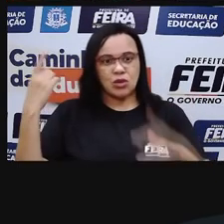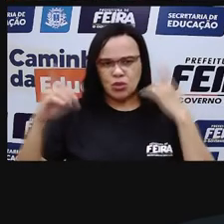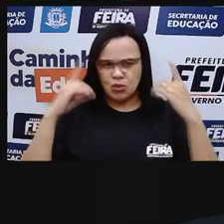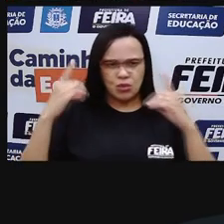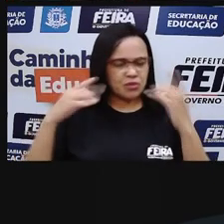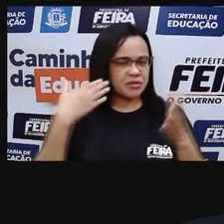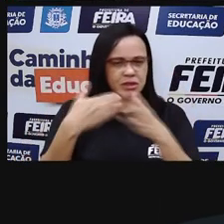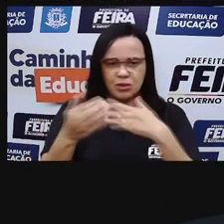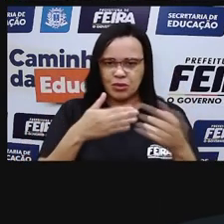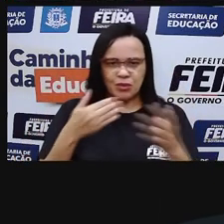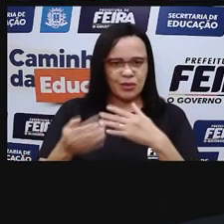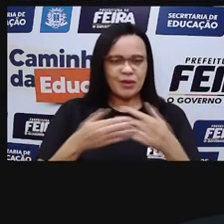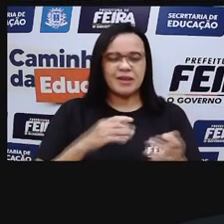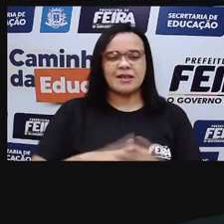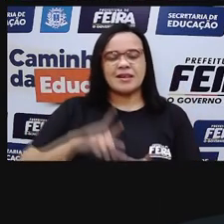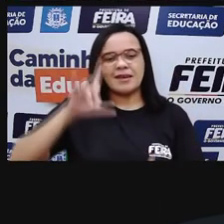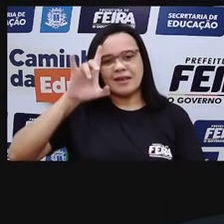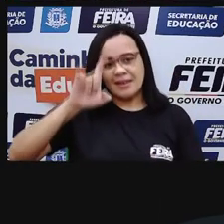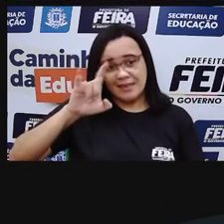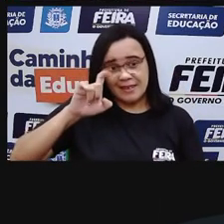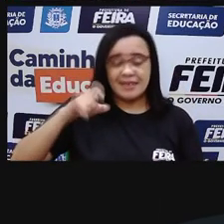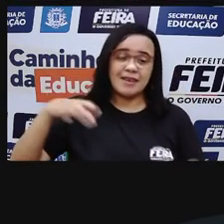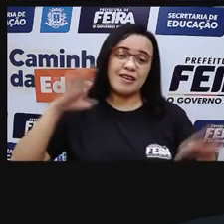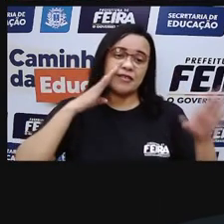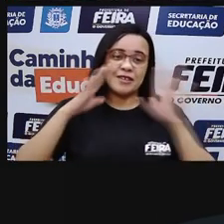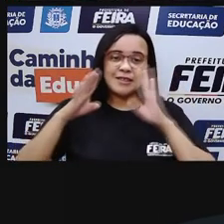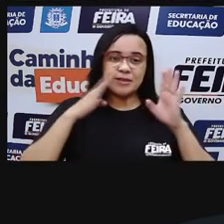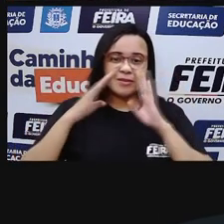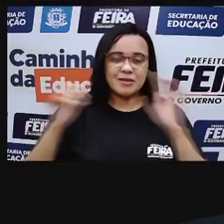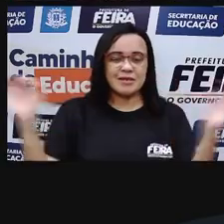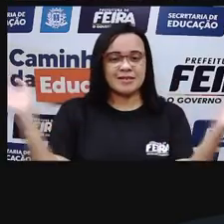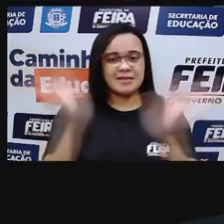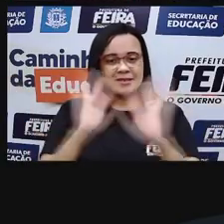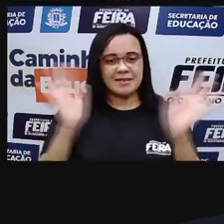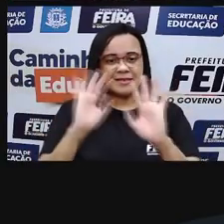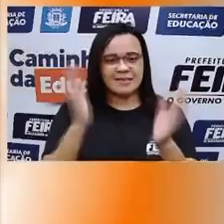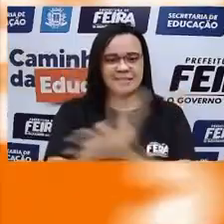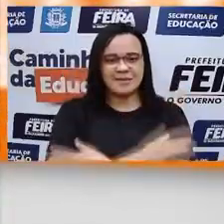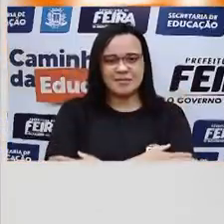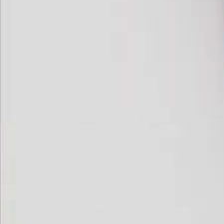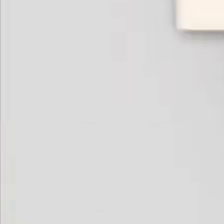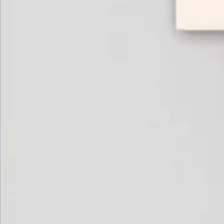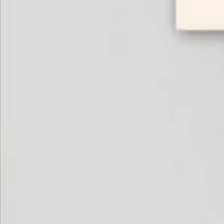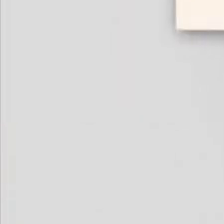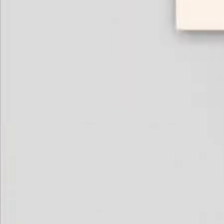dúvidas, entre em contato comigo pelas redes sociais. Abraço e até mais.